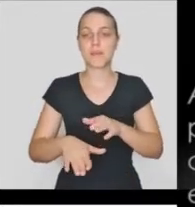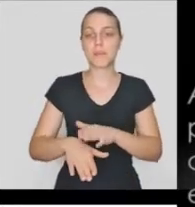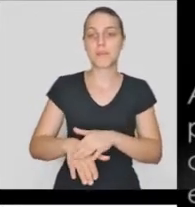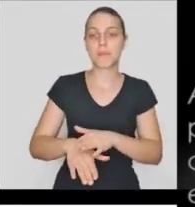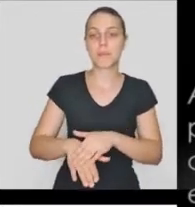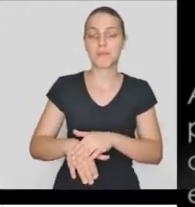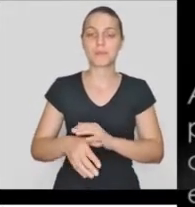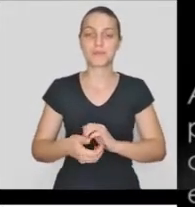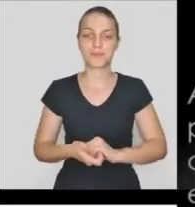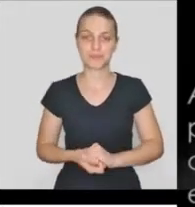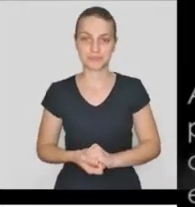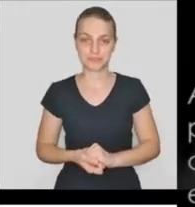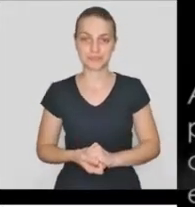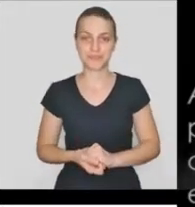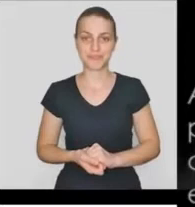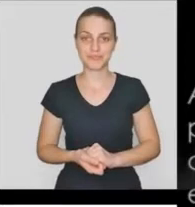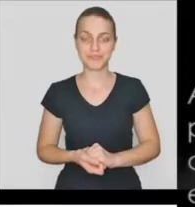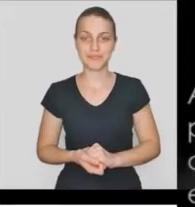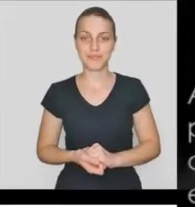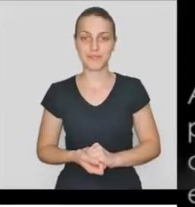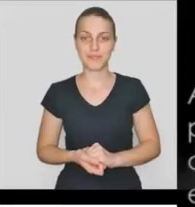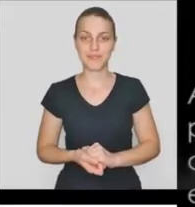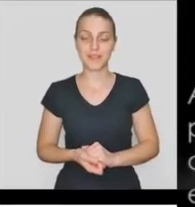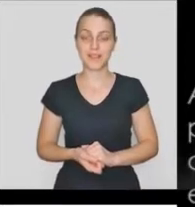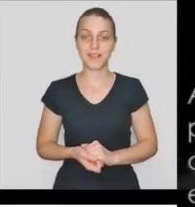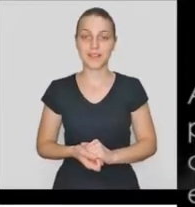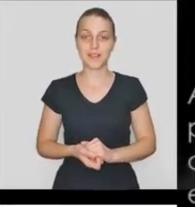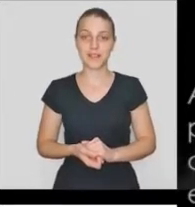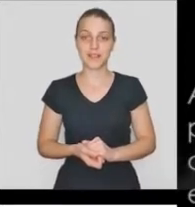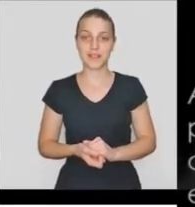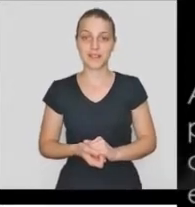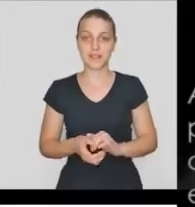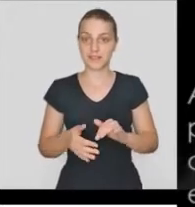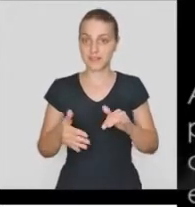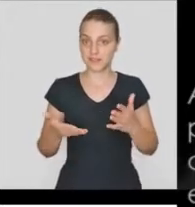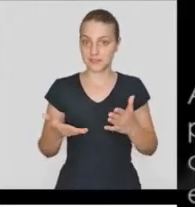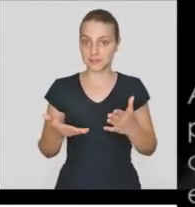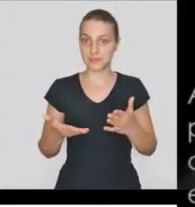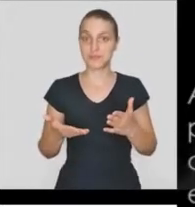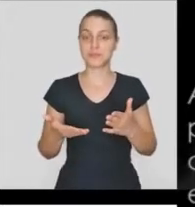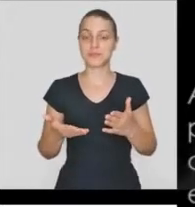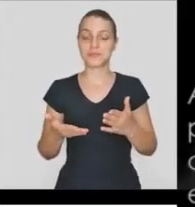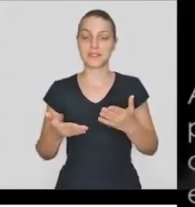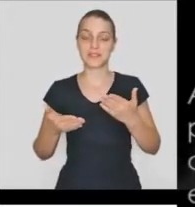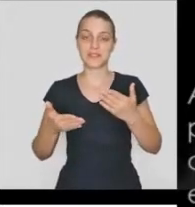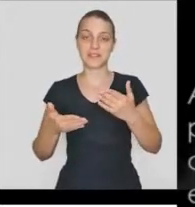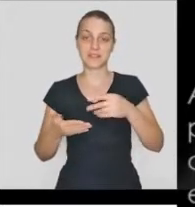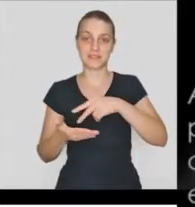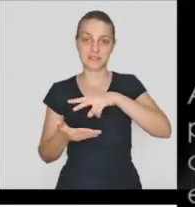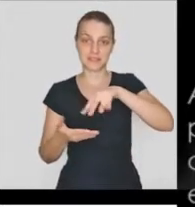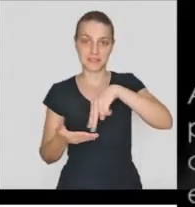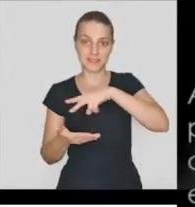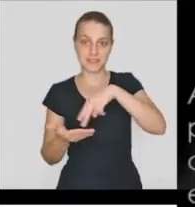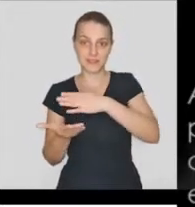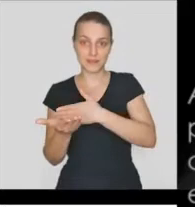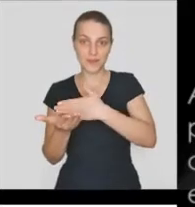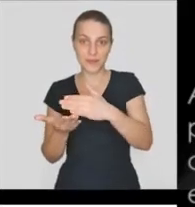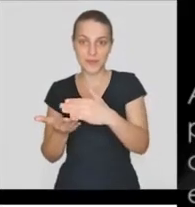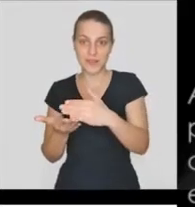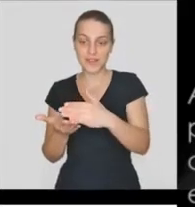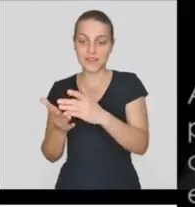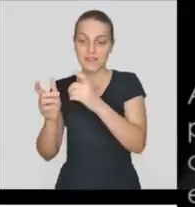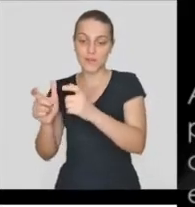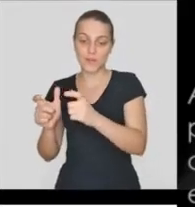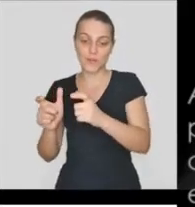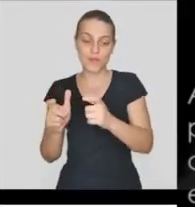E também toda dança nasce num determinado lugar e num período histórico. Por isso a gente pode identificar a dança também